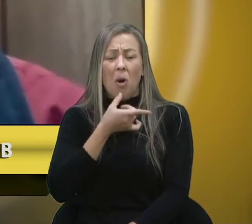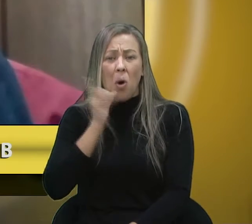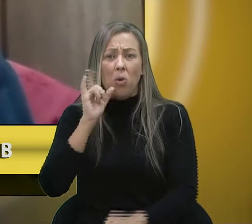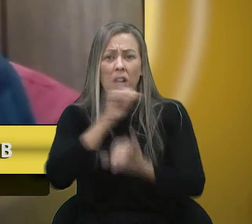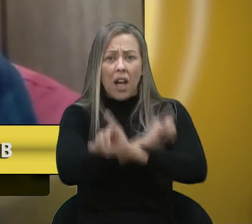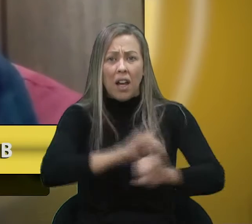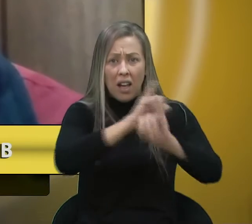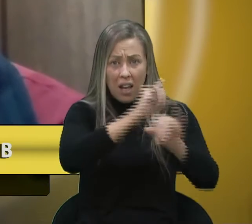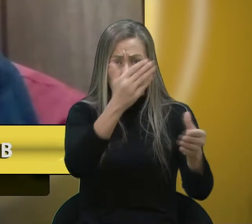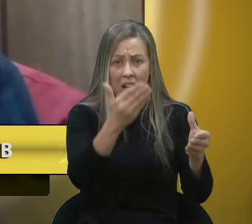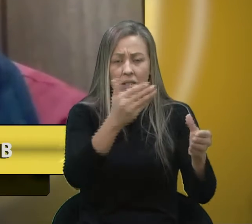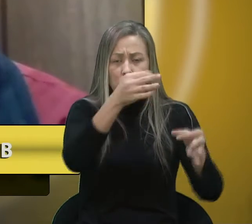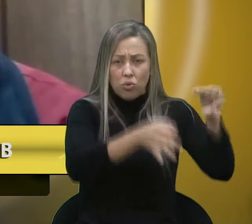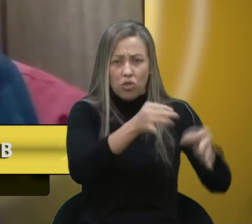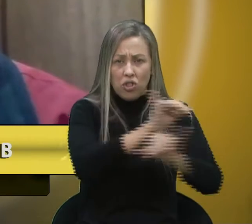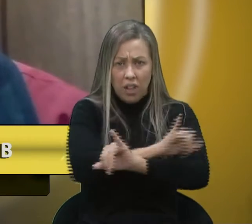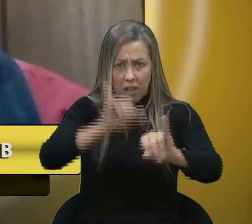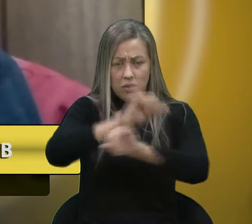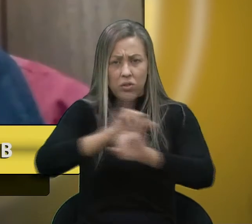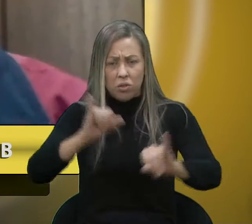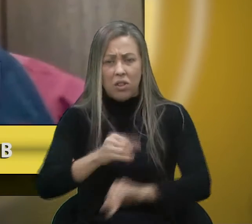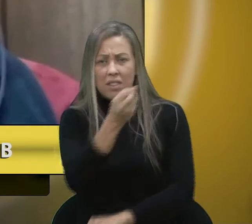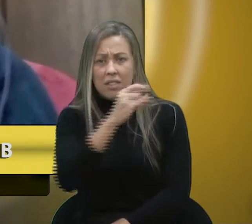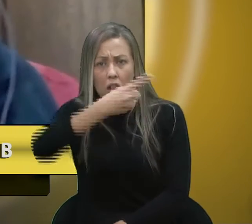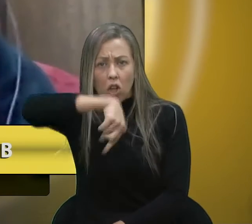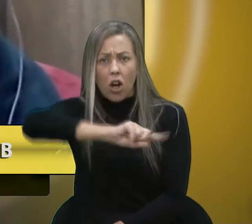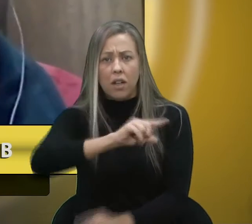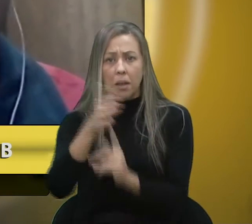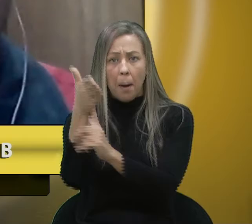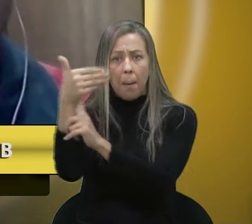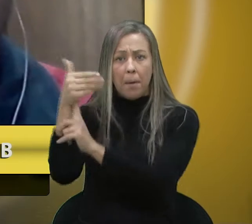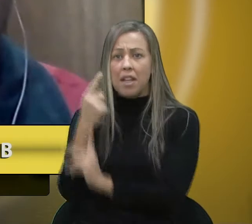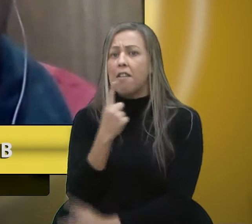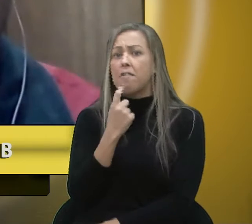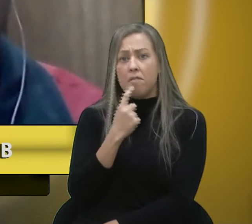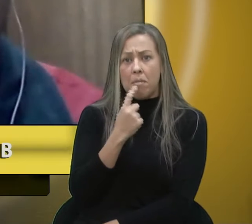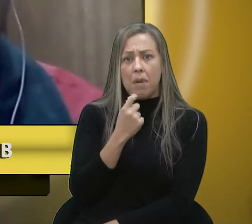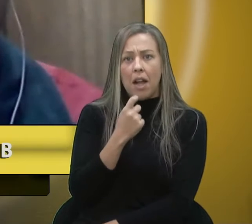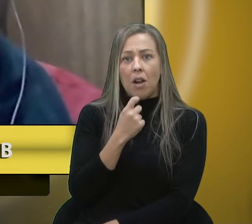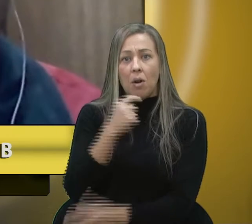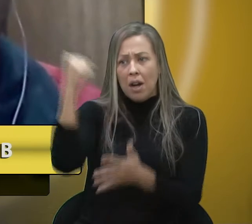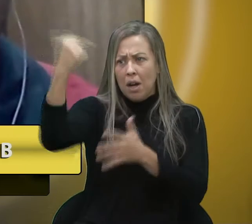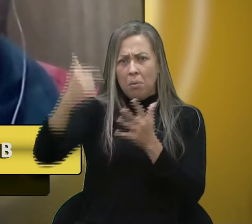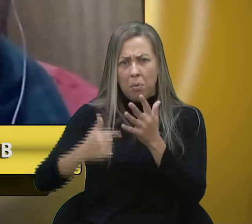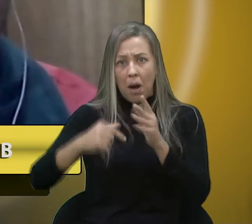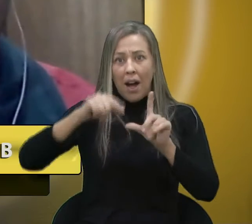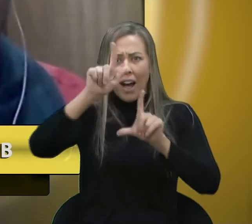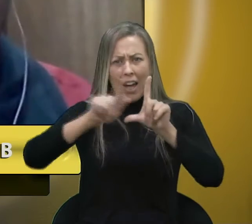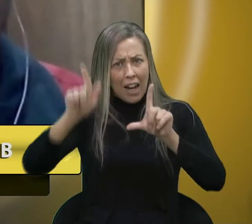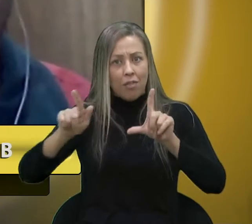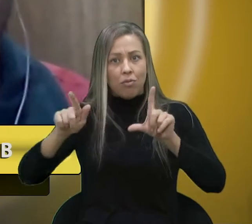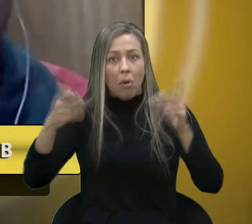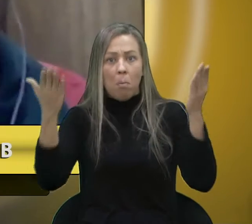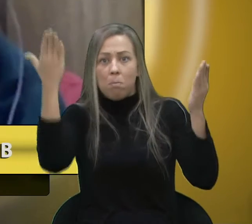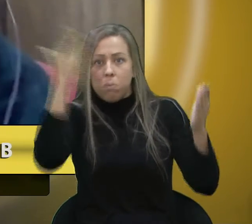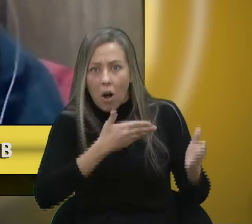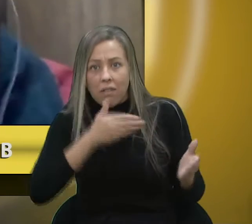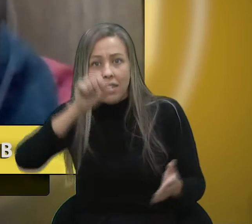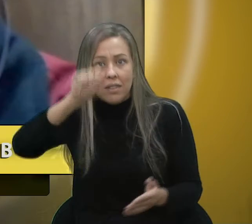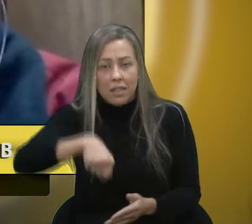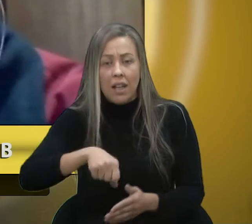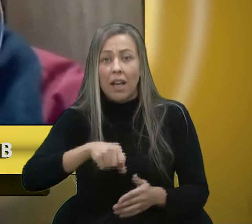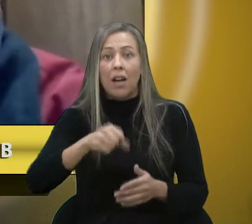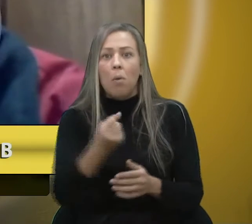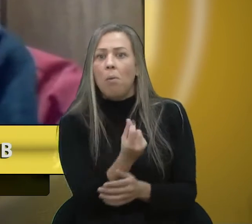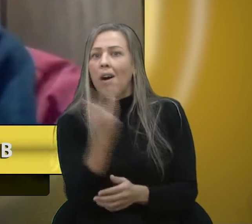Justiça. Se nós estivéssemos em bandeira vermelha, que são o que os índices apontam agora, né, em várias regiões,